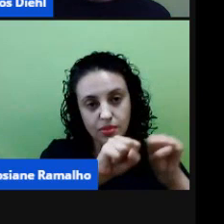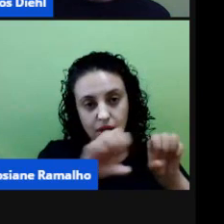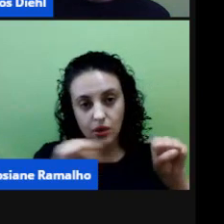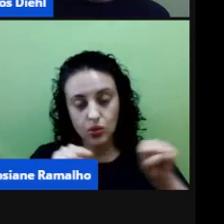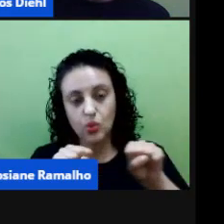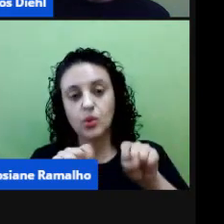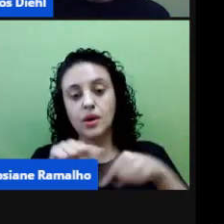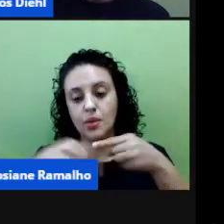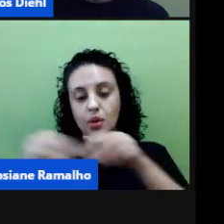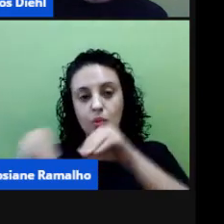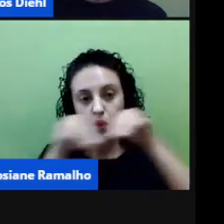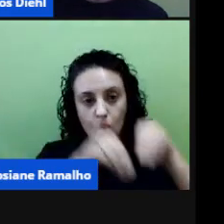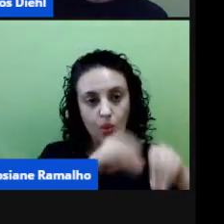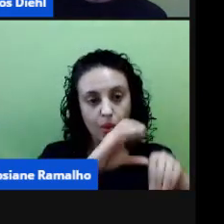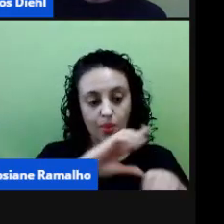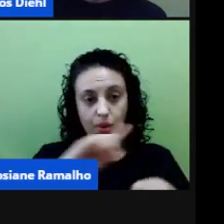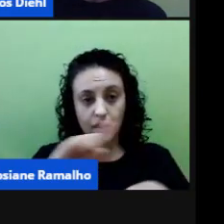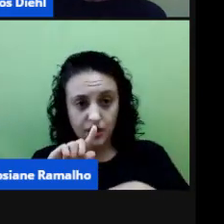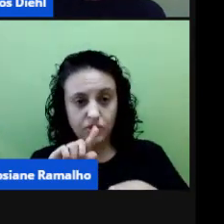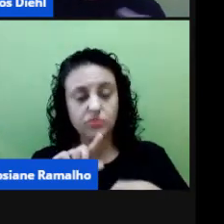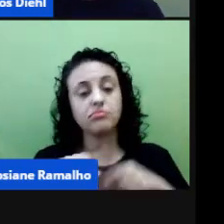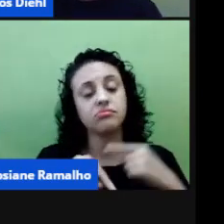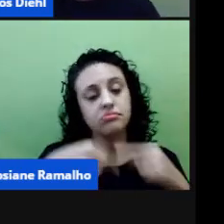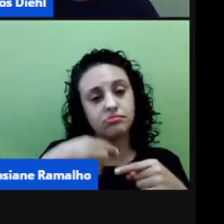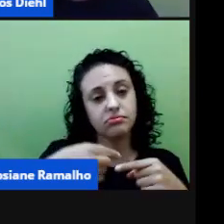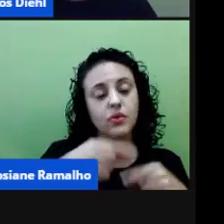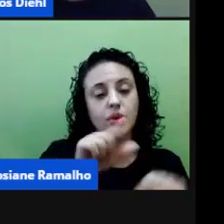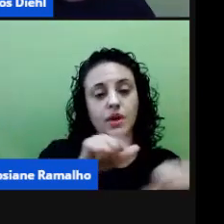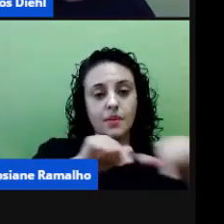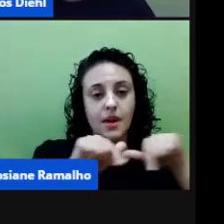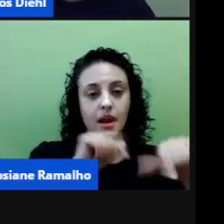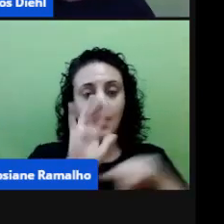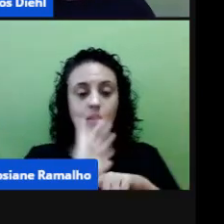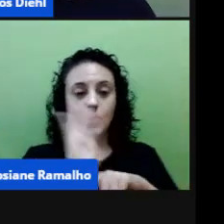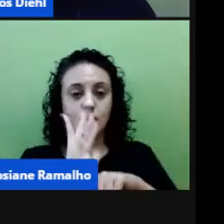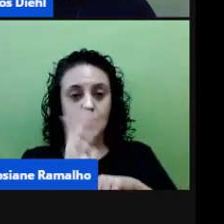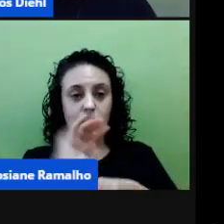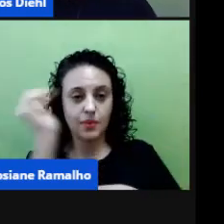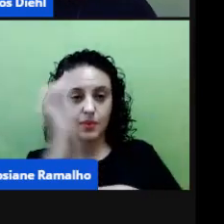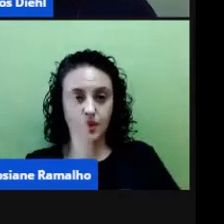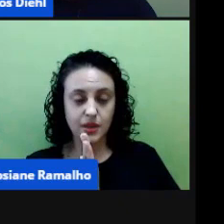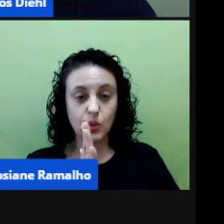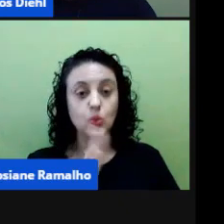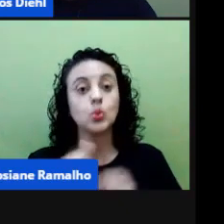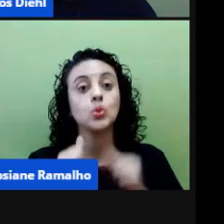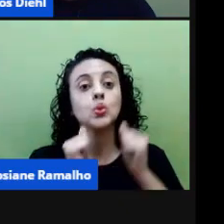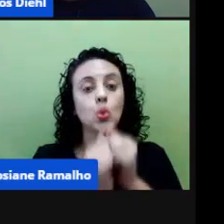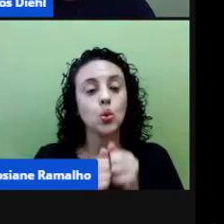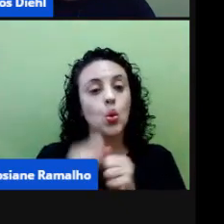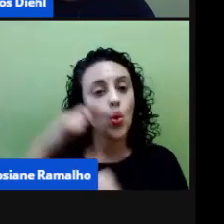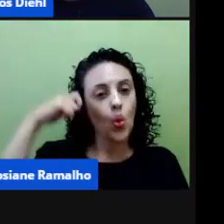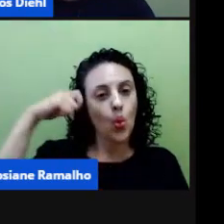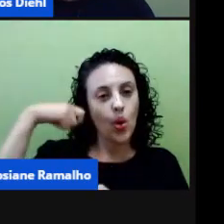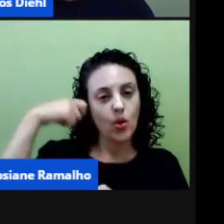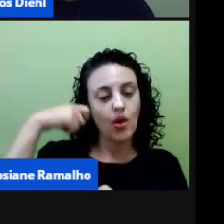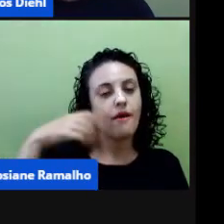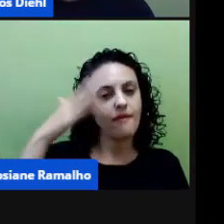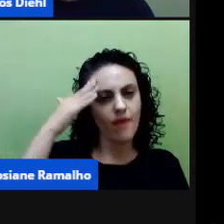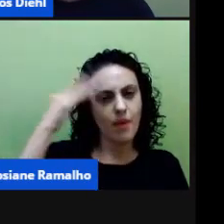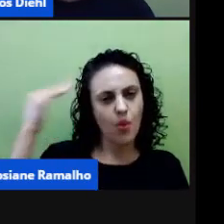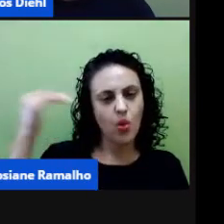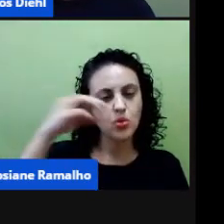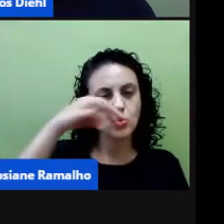no cinema nacional, era assistente do Mazzaropi. Começou a fazer filmes e acabou produzindo cinco filmes aqui em